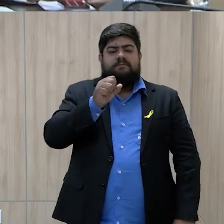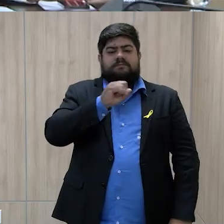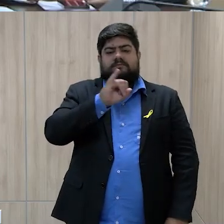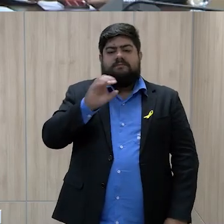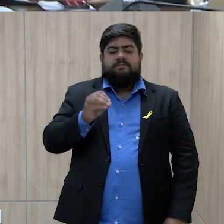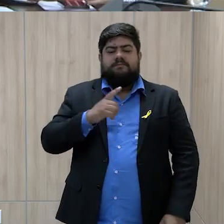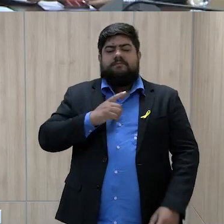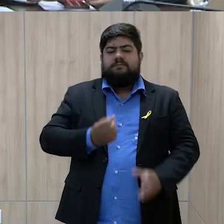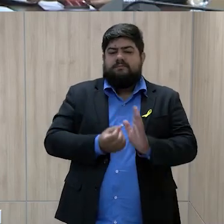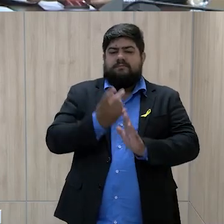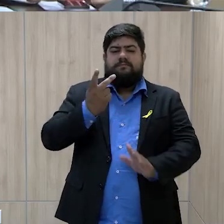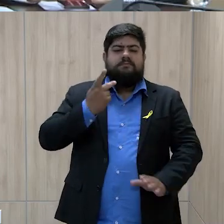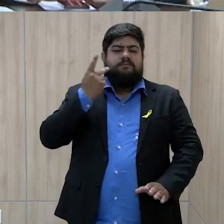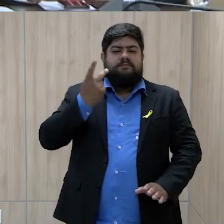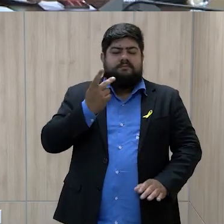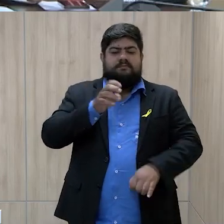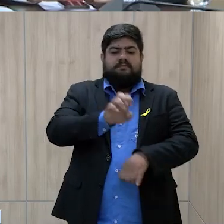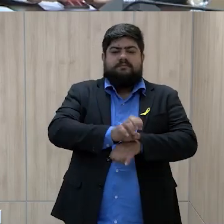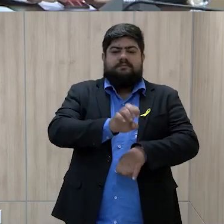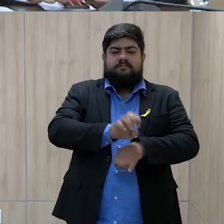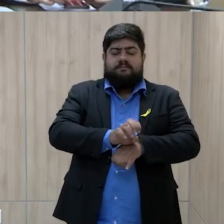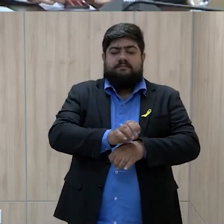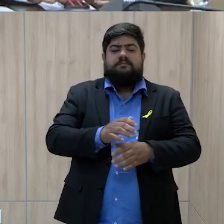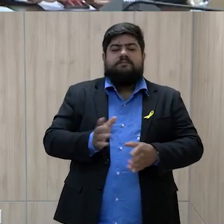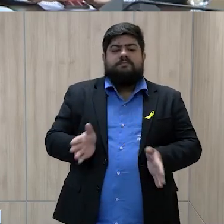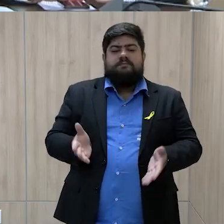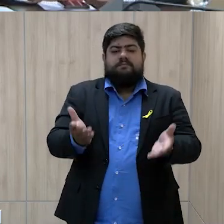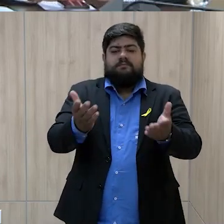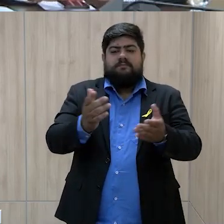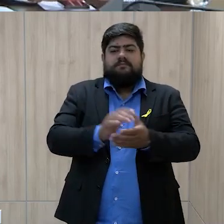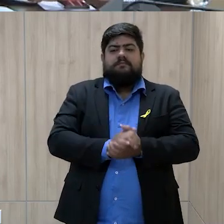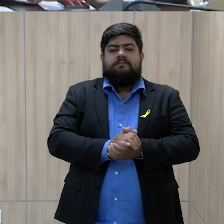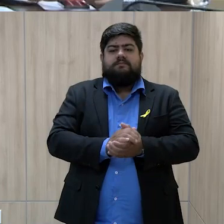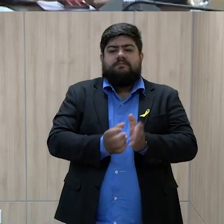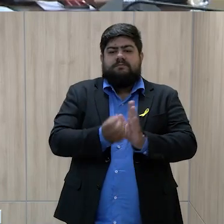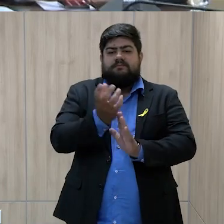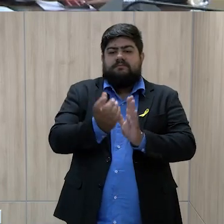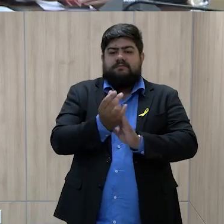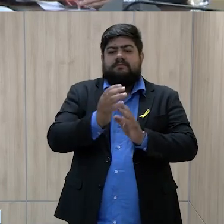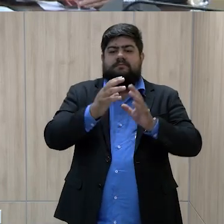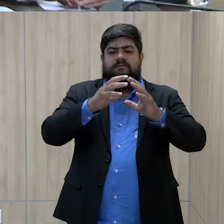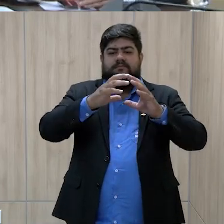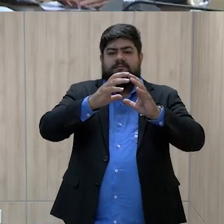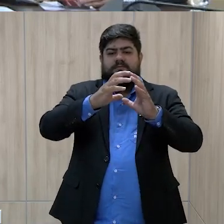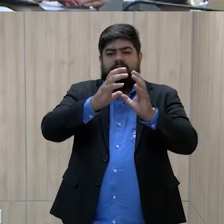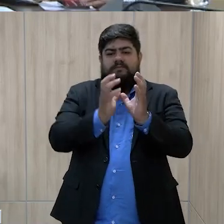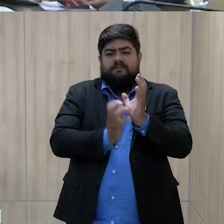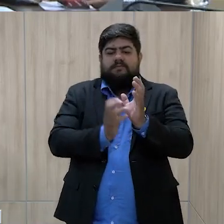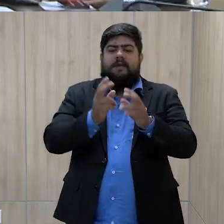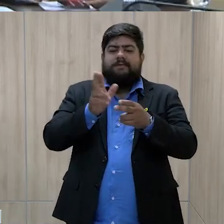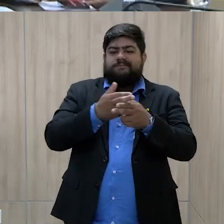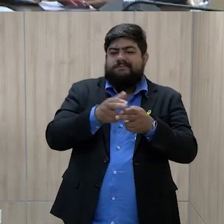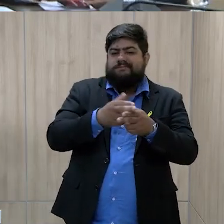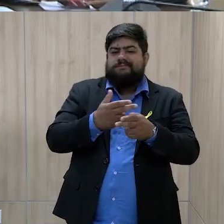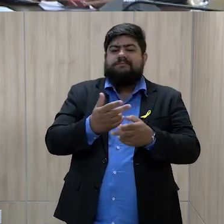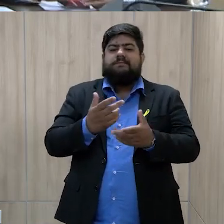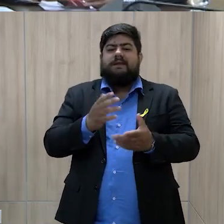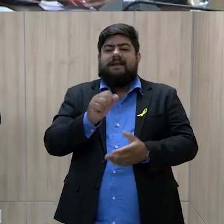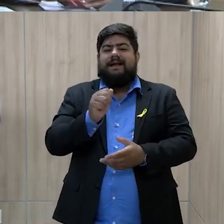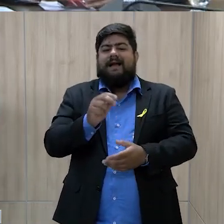Cássio Góes institui a política estadual de incentivo a produção de cacau de qualidade